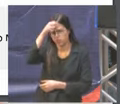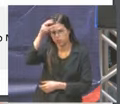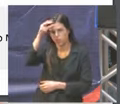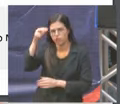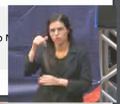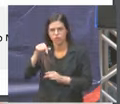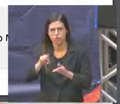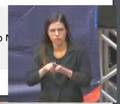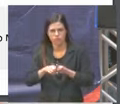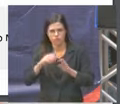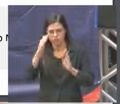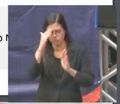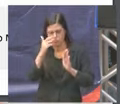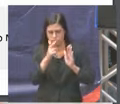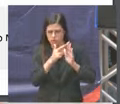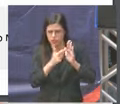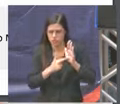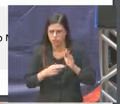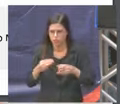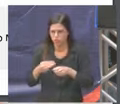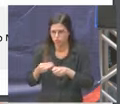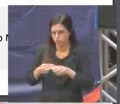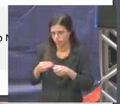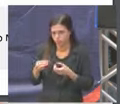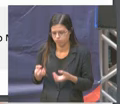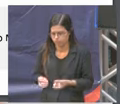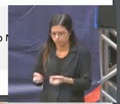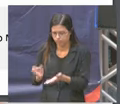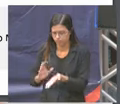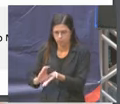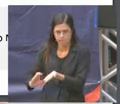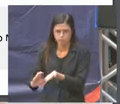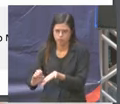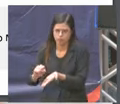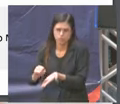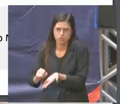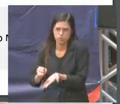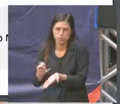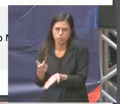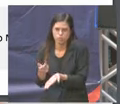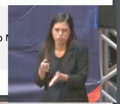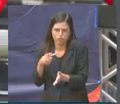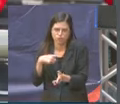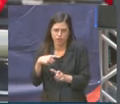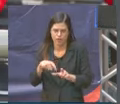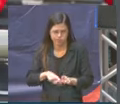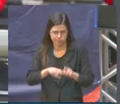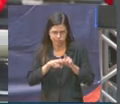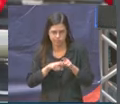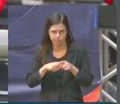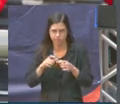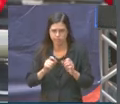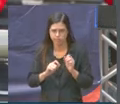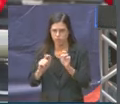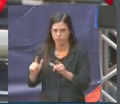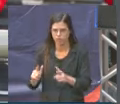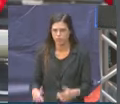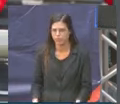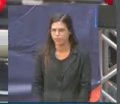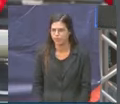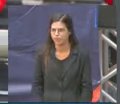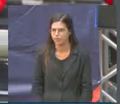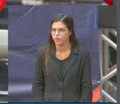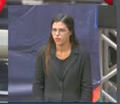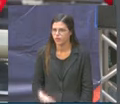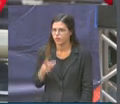município, evidentemente, que o município não vai dar incentivo se você tiver inadimplente. Próximo. E agora, falando um pouquinho